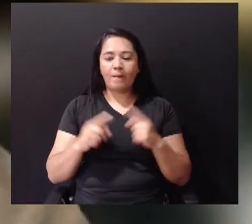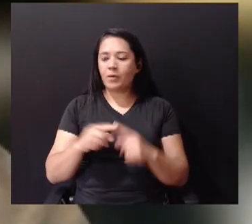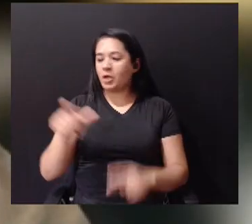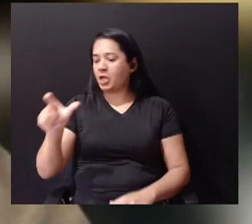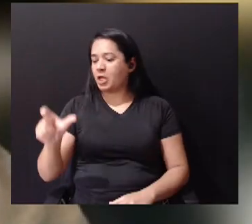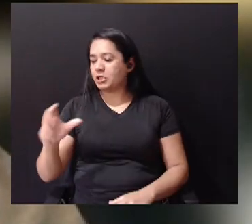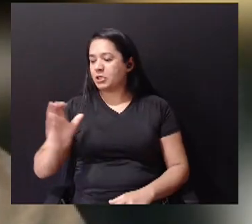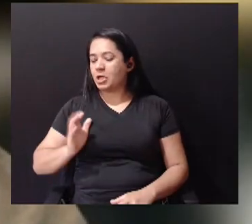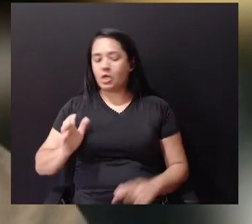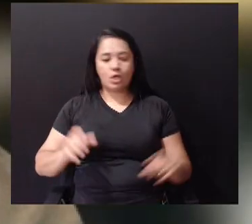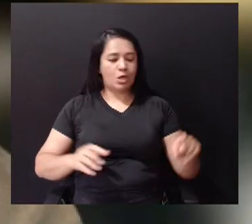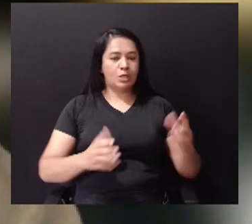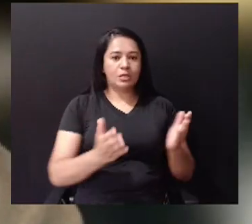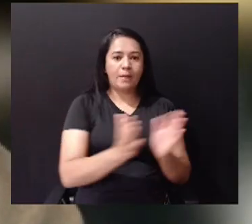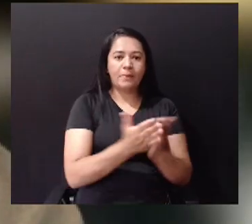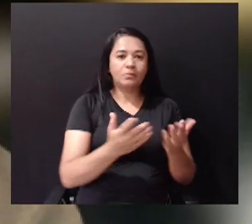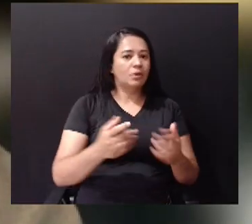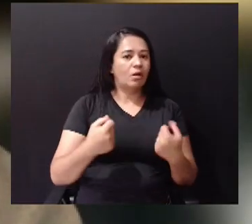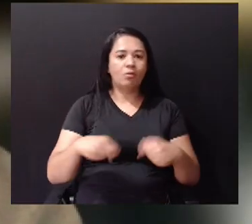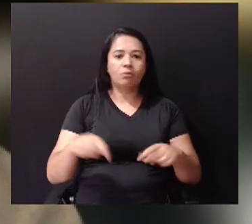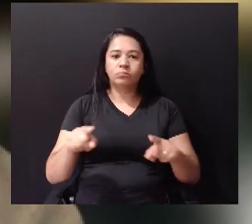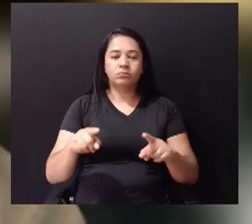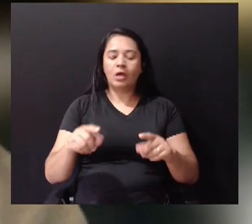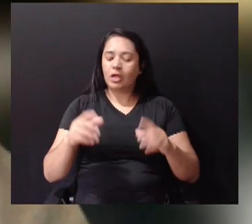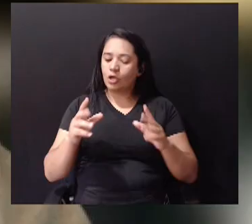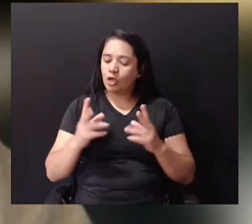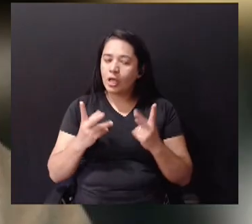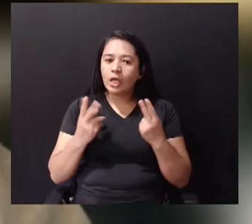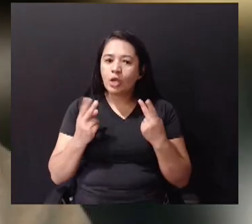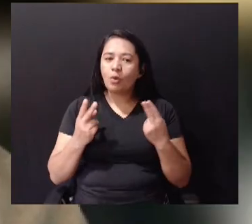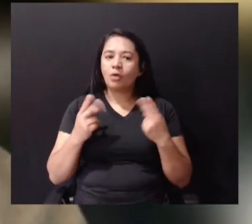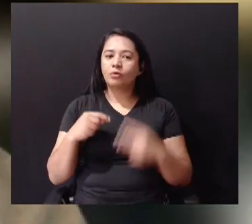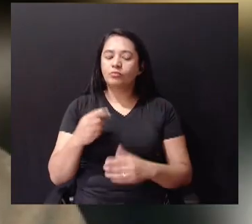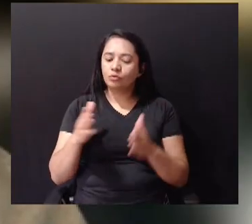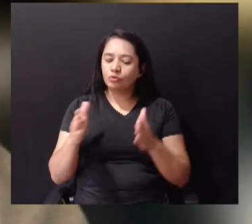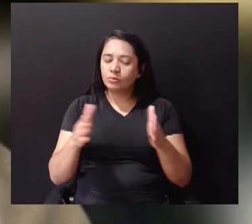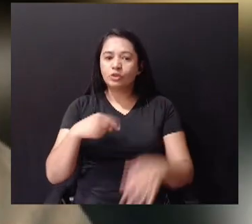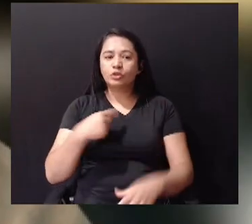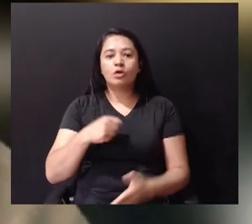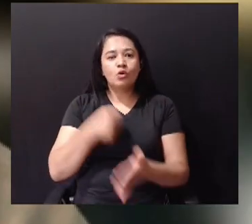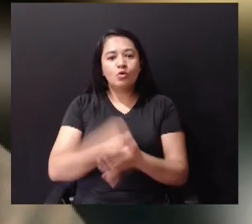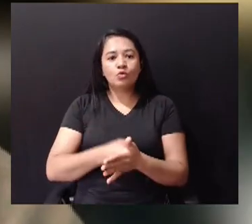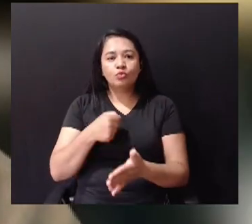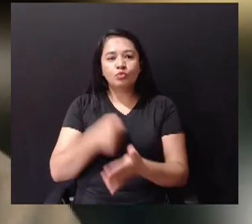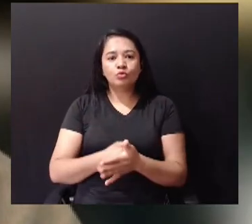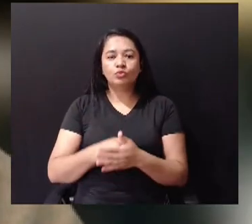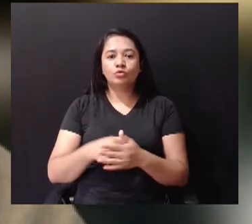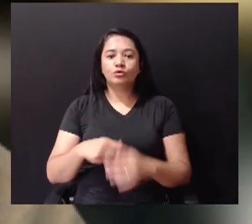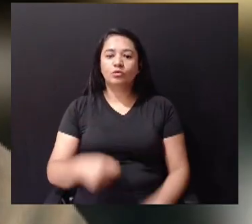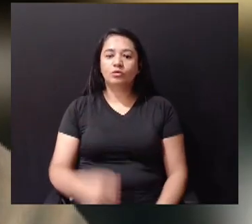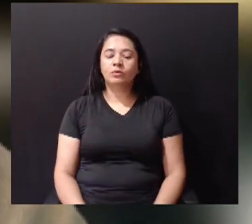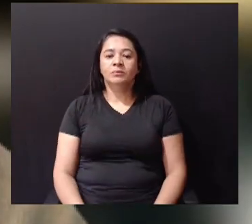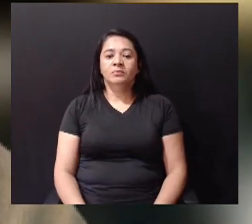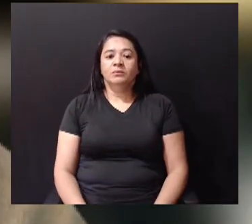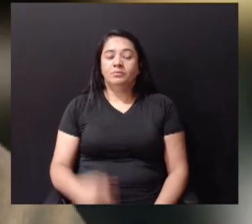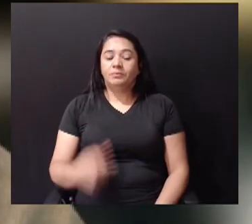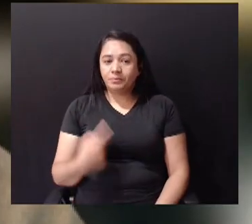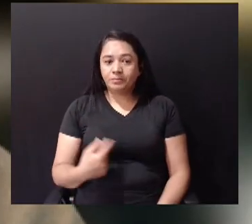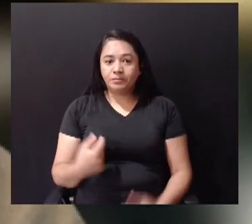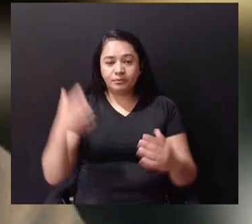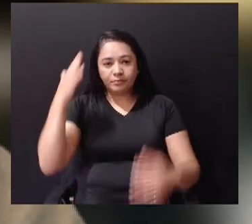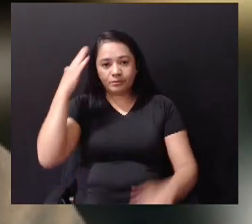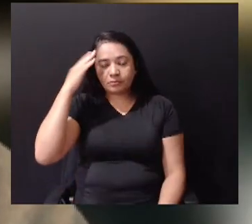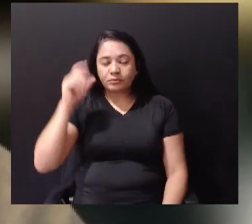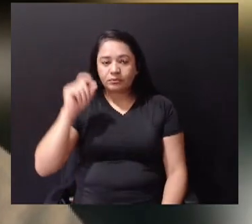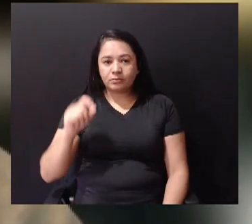acho que isso é um caminho que a gente tem lutado bastante. A gente tem que contar com a ajuda da população sempre para poder dar suporte